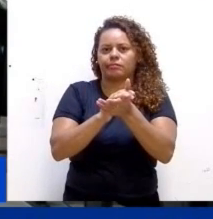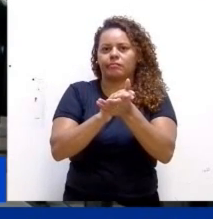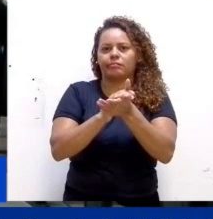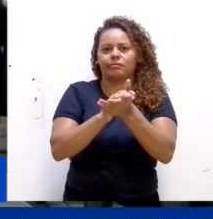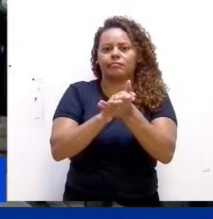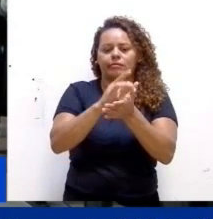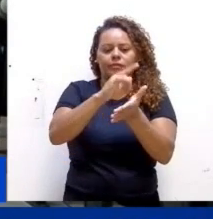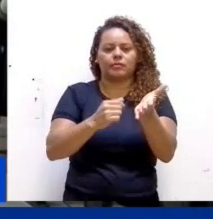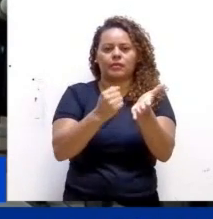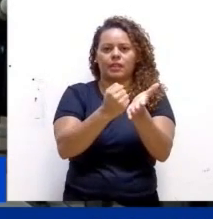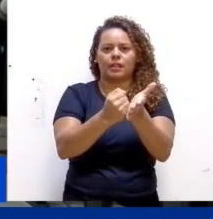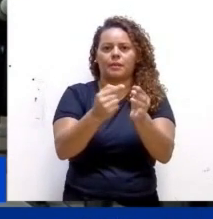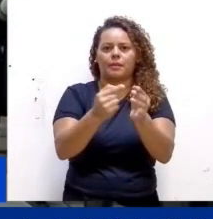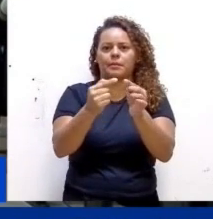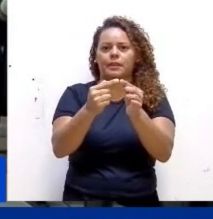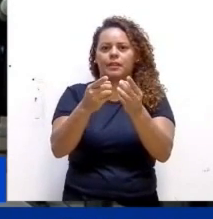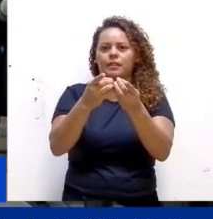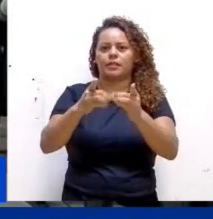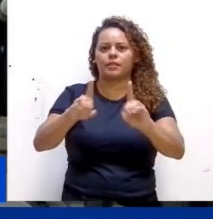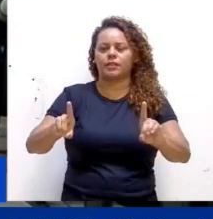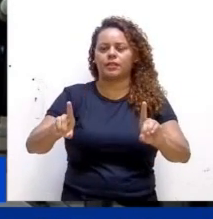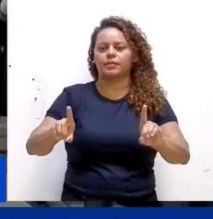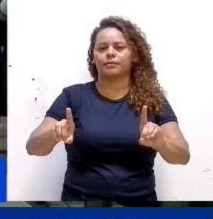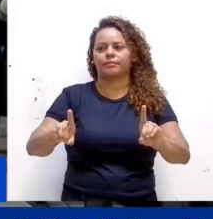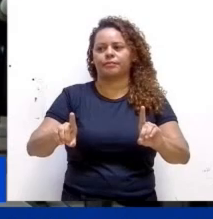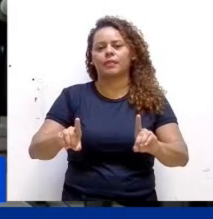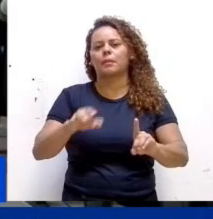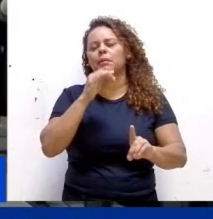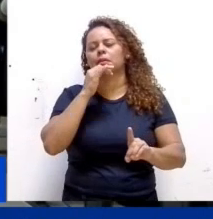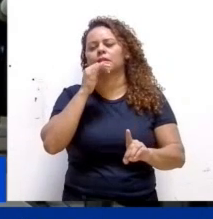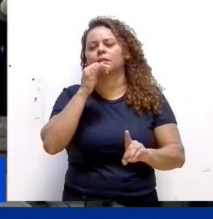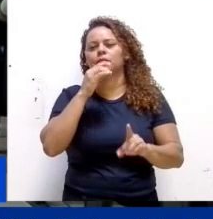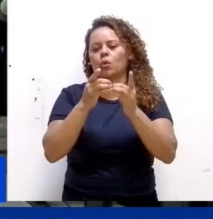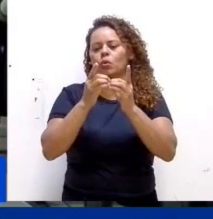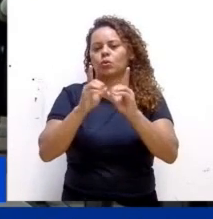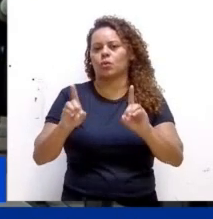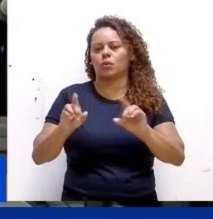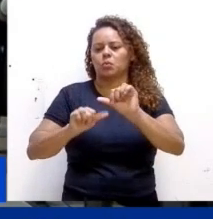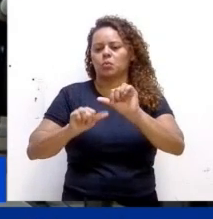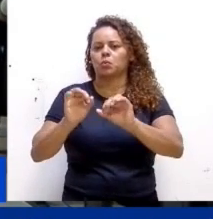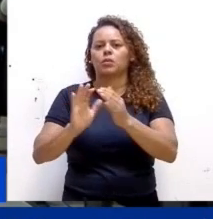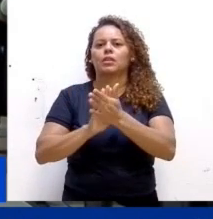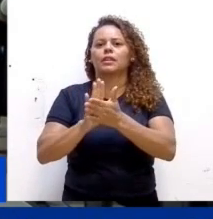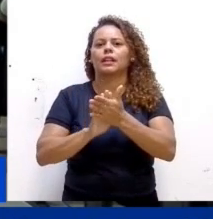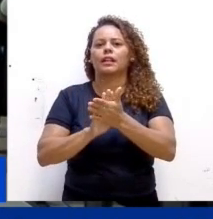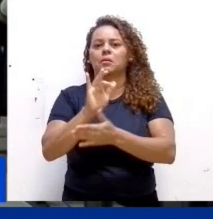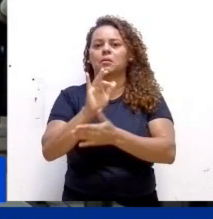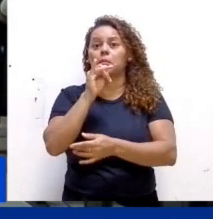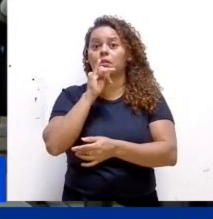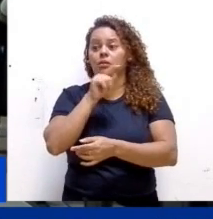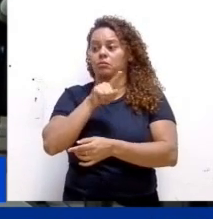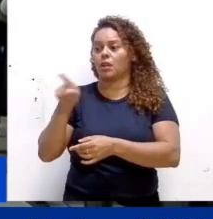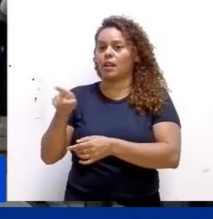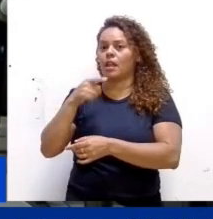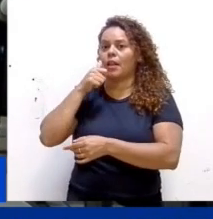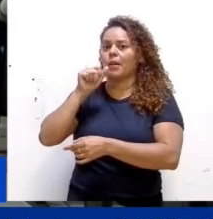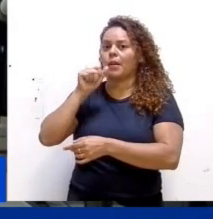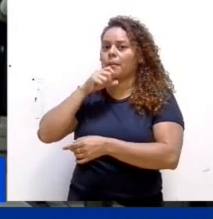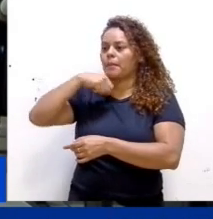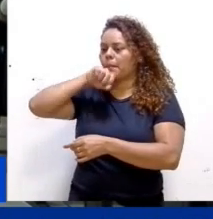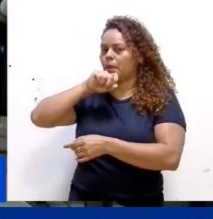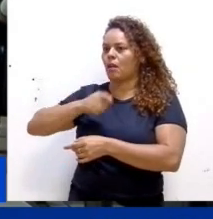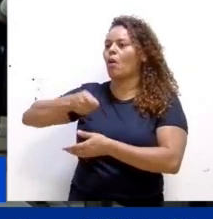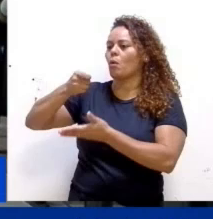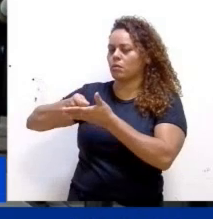divórcio. Agora, o que o divórcio não vai mudar é a obrigação dos pais para com os